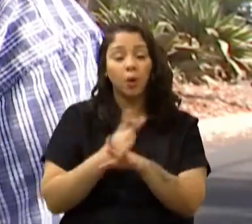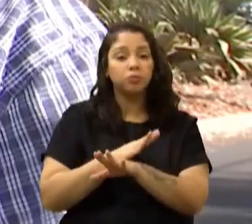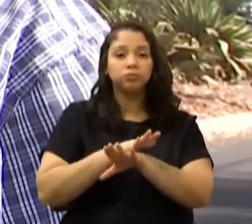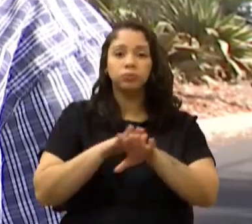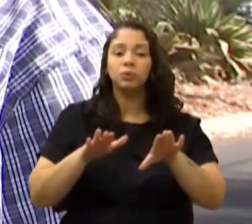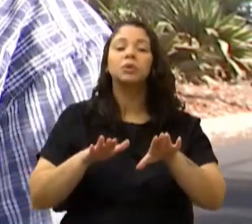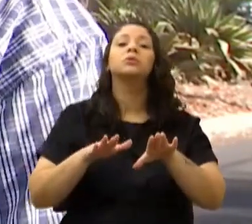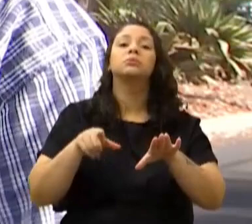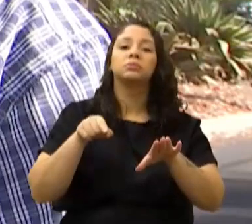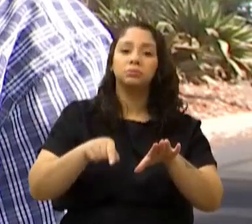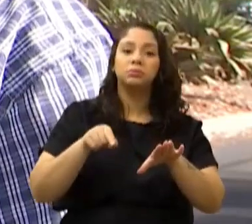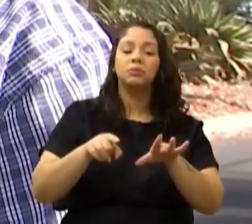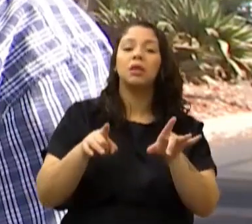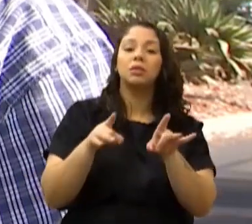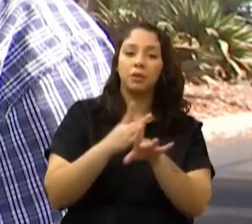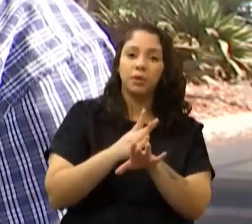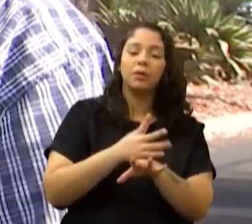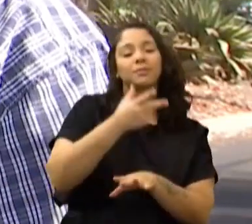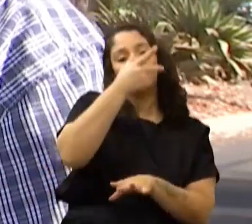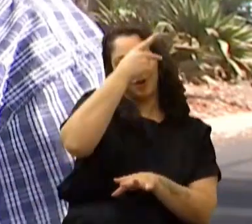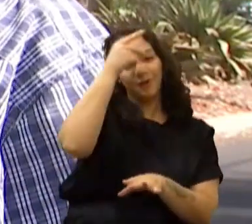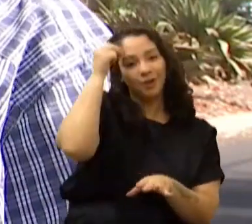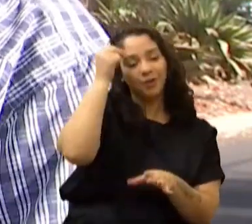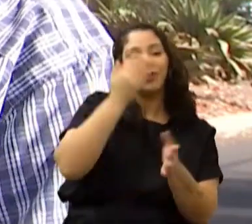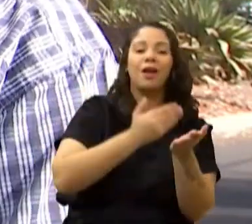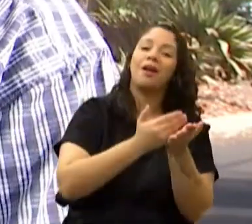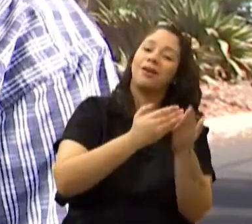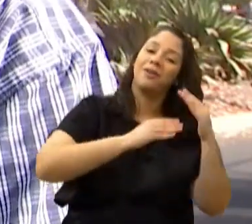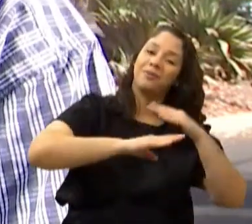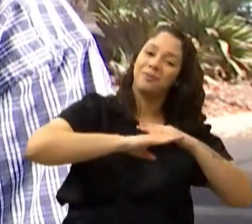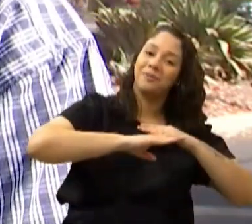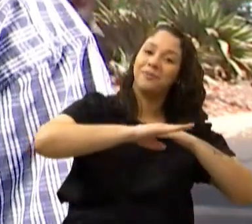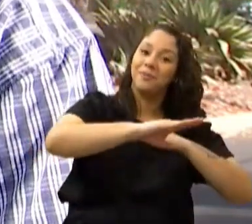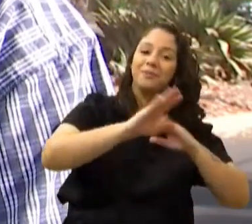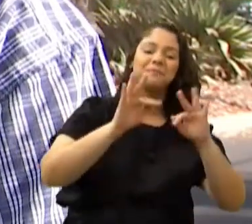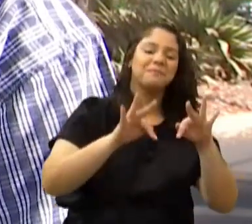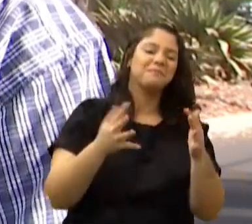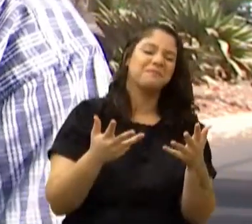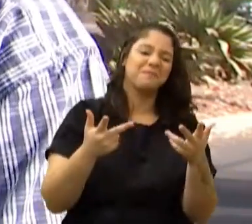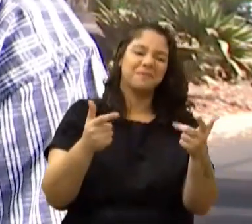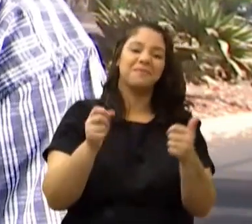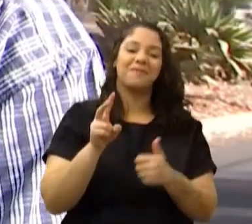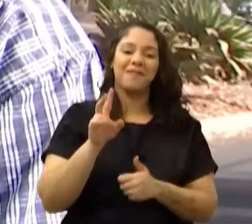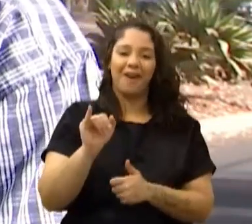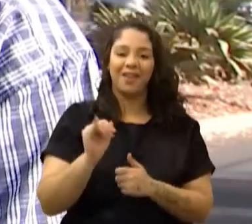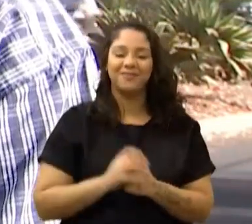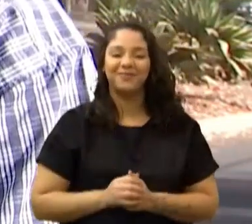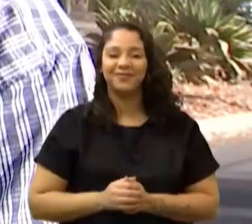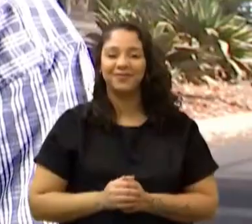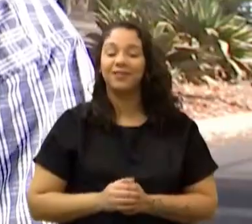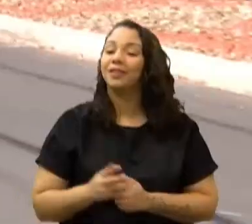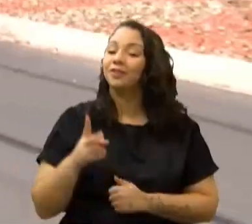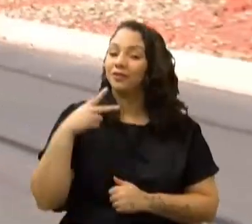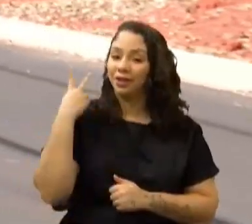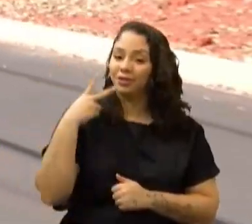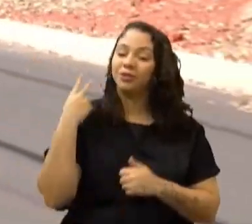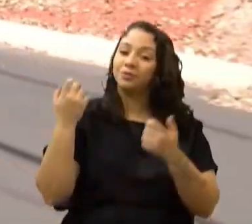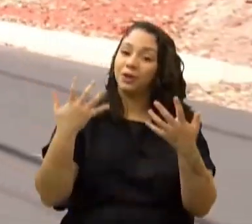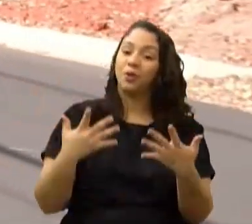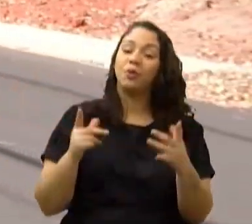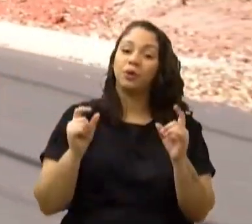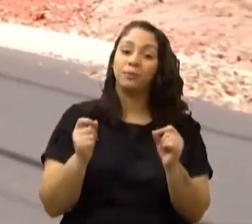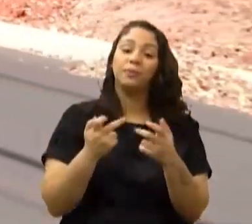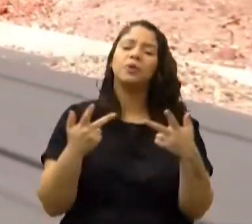ferramentas todas vão trocar tudo então quando eles terminarem a prefeitura vai fazer o recapeamento final que vai ficar um espetáculo de